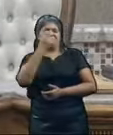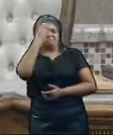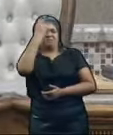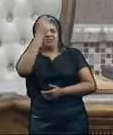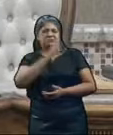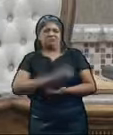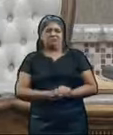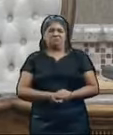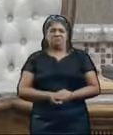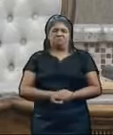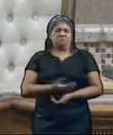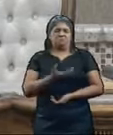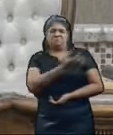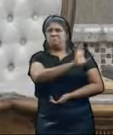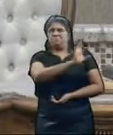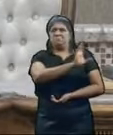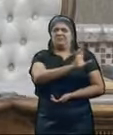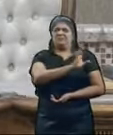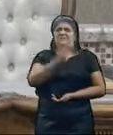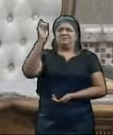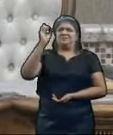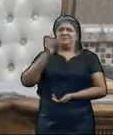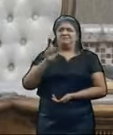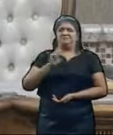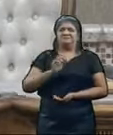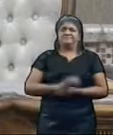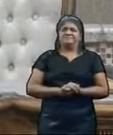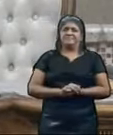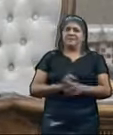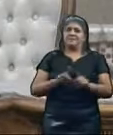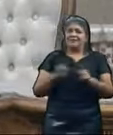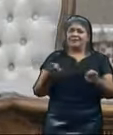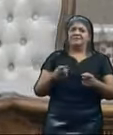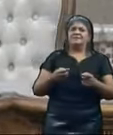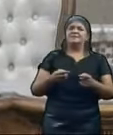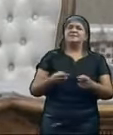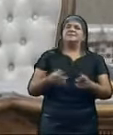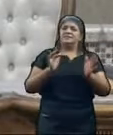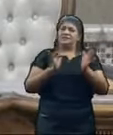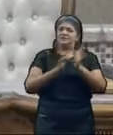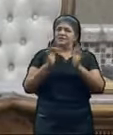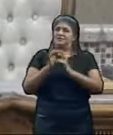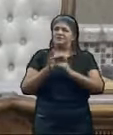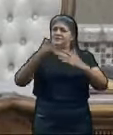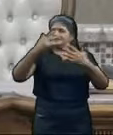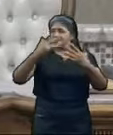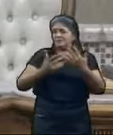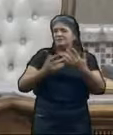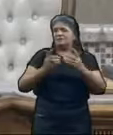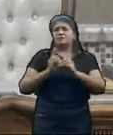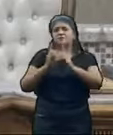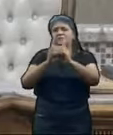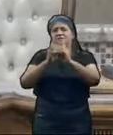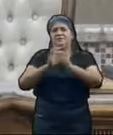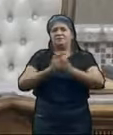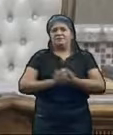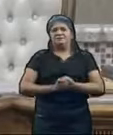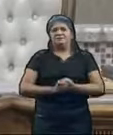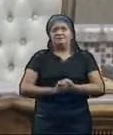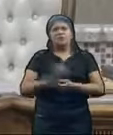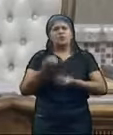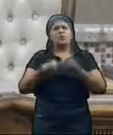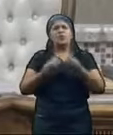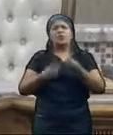e as suas contrário essa filosofia neste Sermão da Montanha aqui depois ele falou bem aventurado